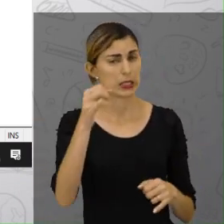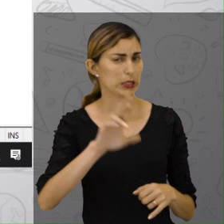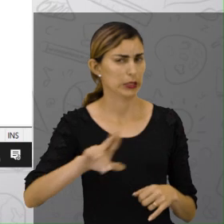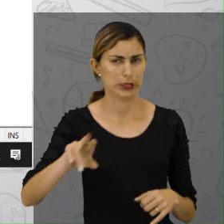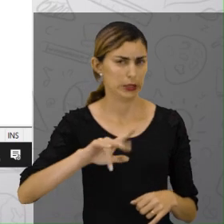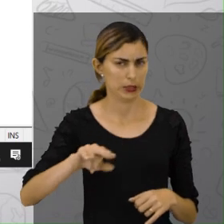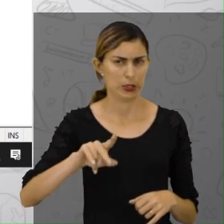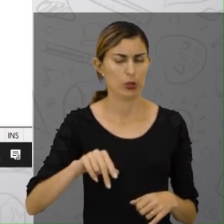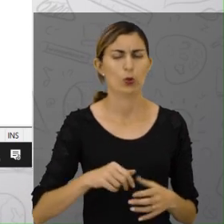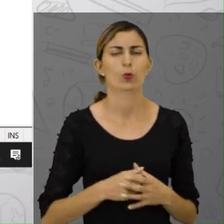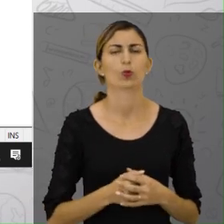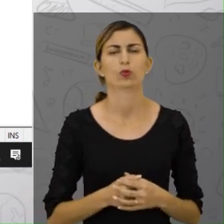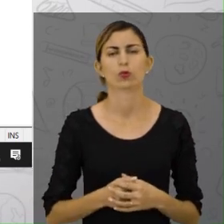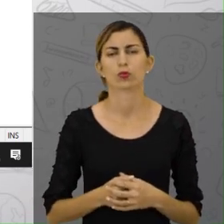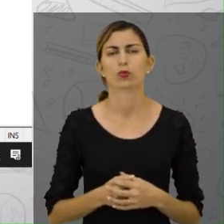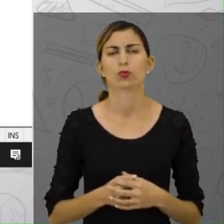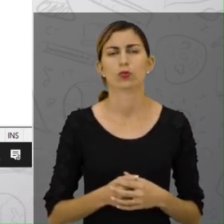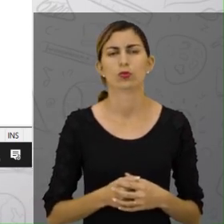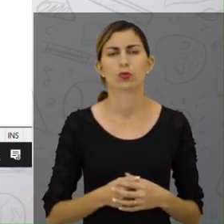Se não,